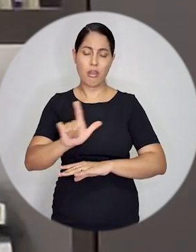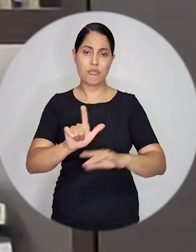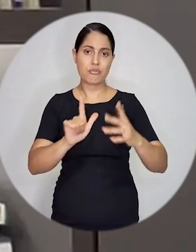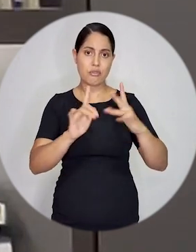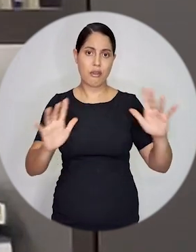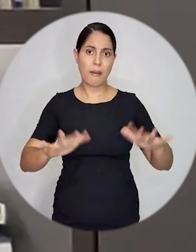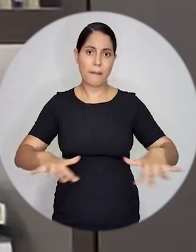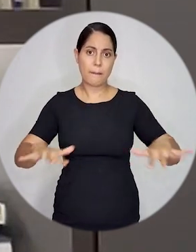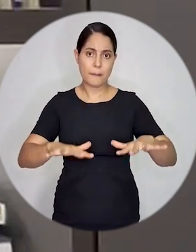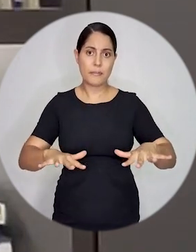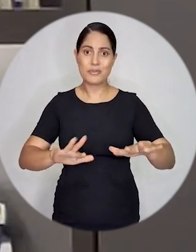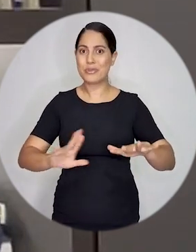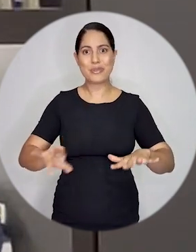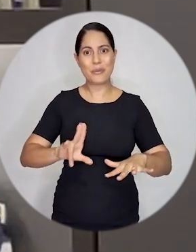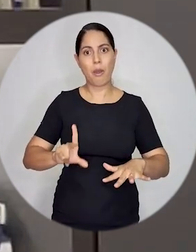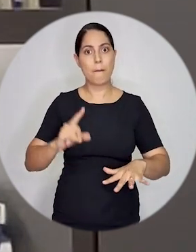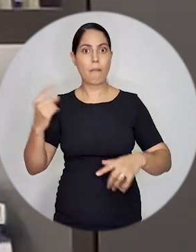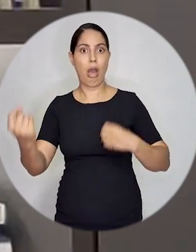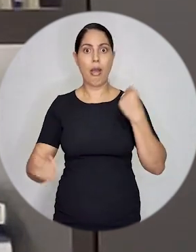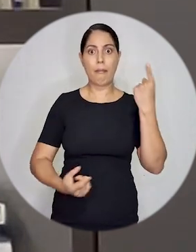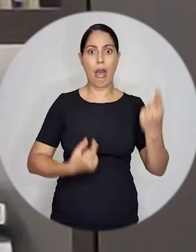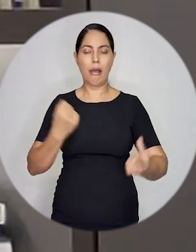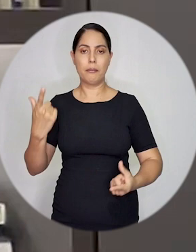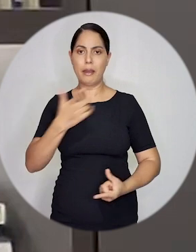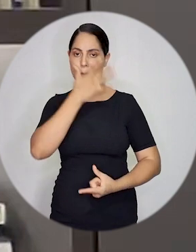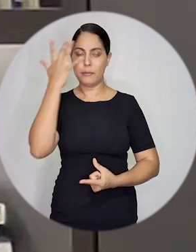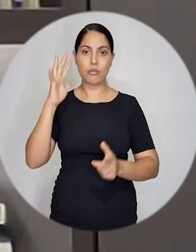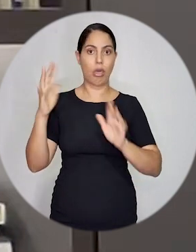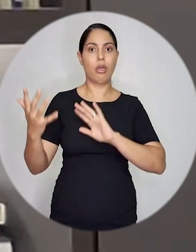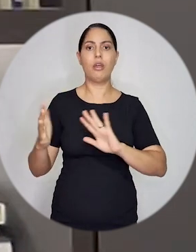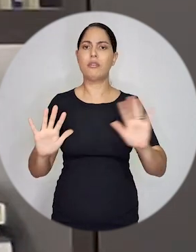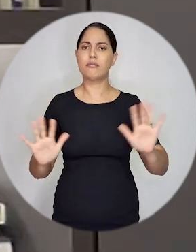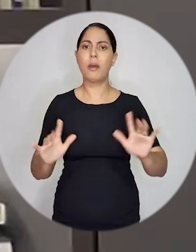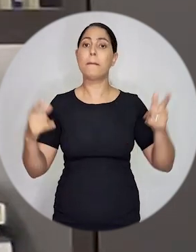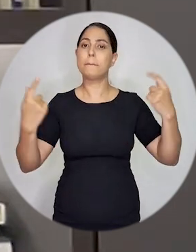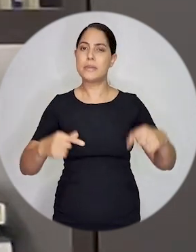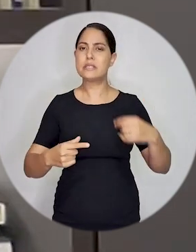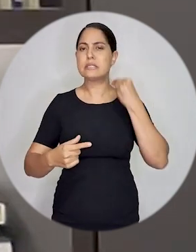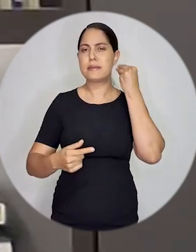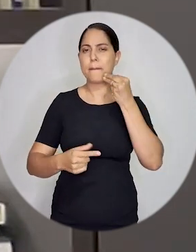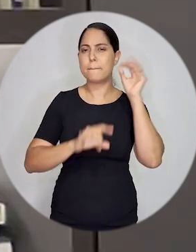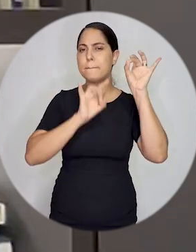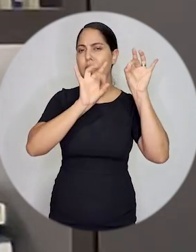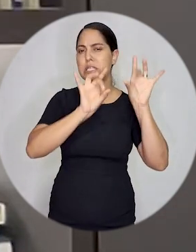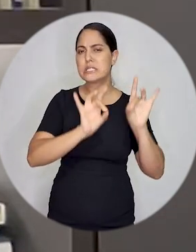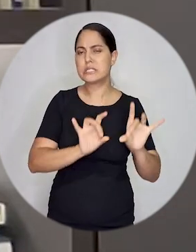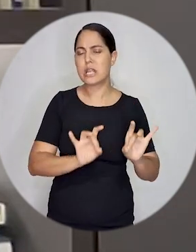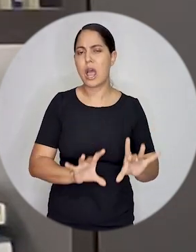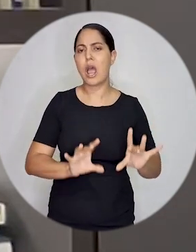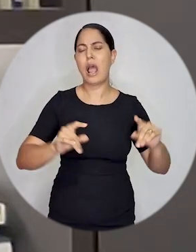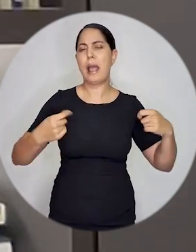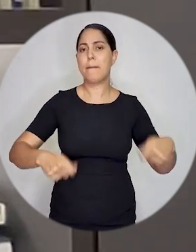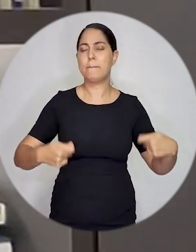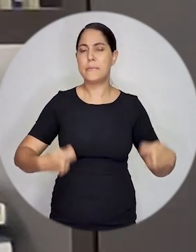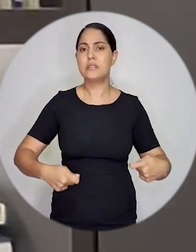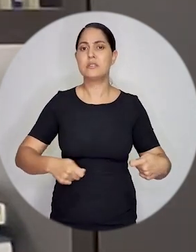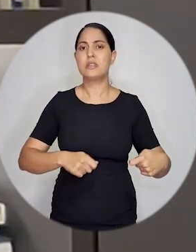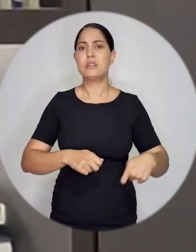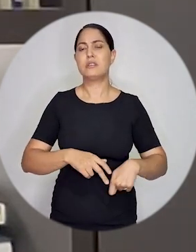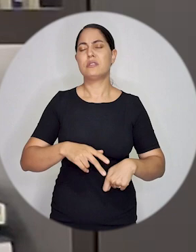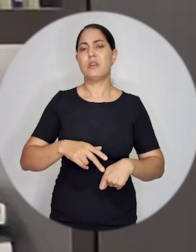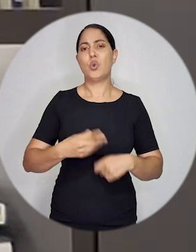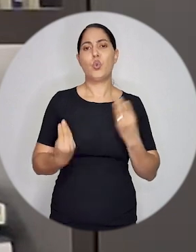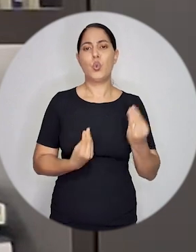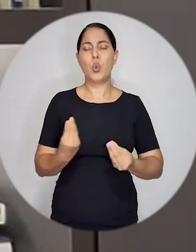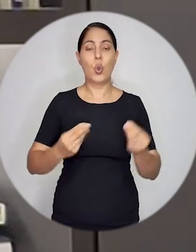professor Celso, não é um ramo para aventureiro, é um ramo que precisa de uma super especialização, o